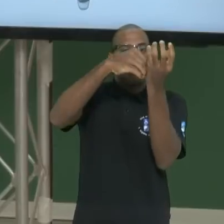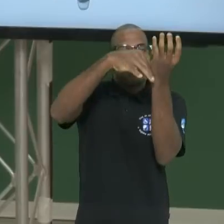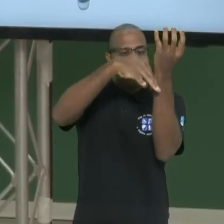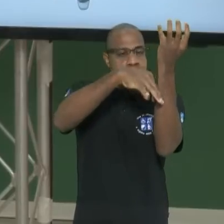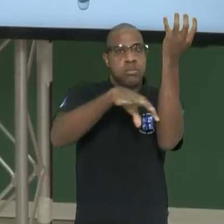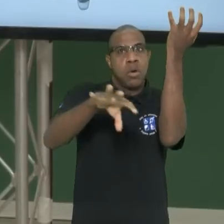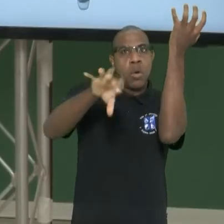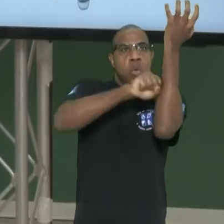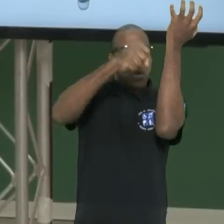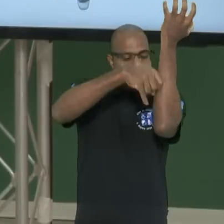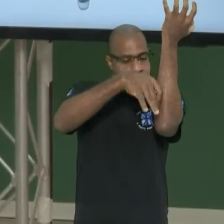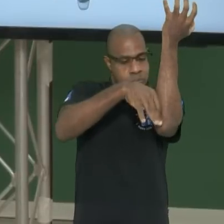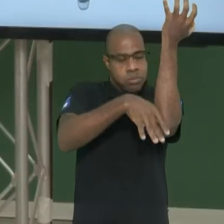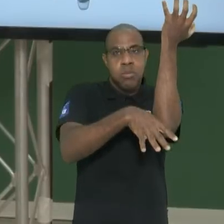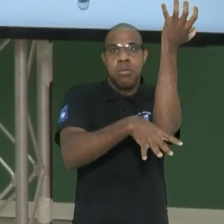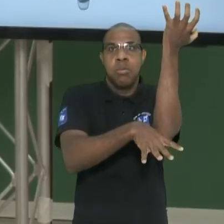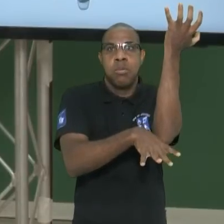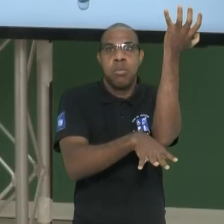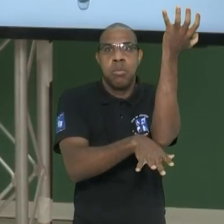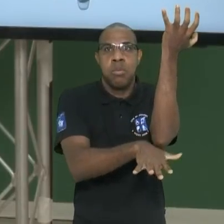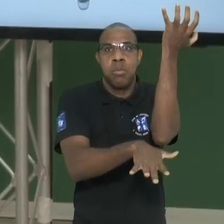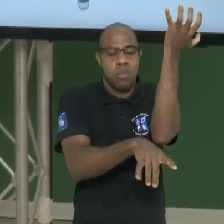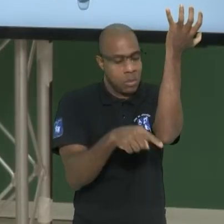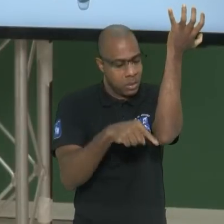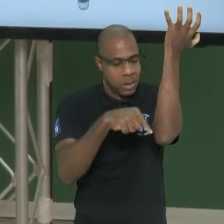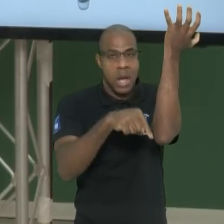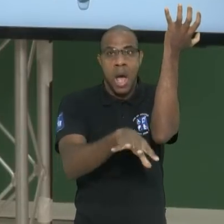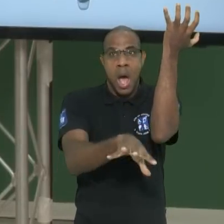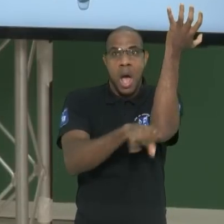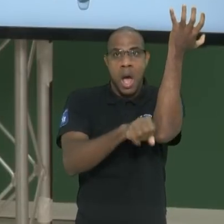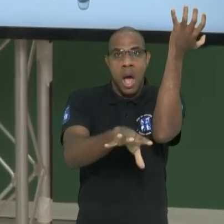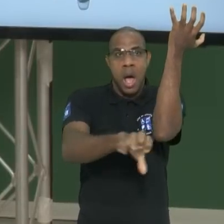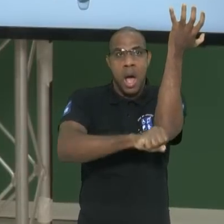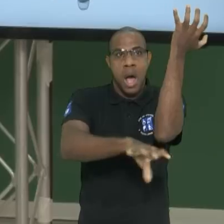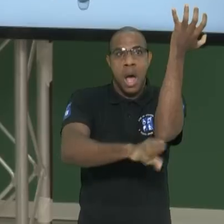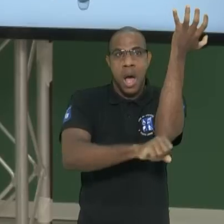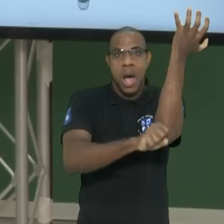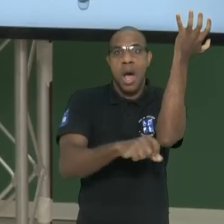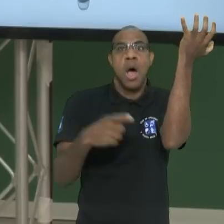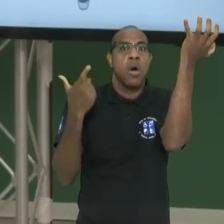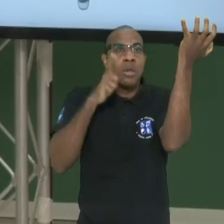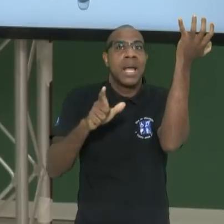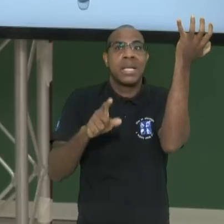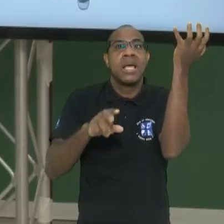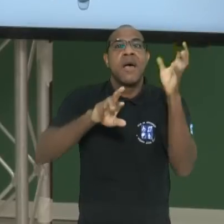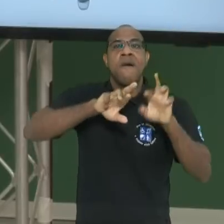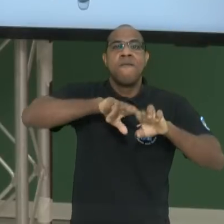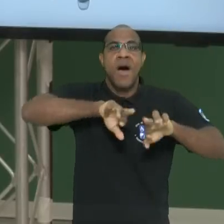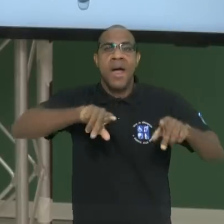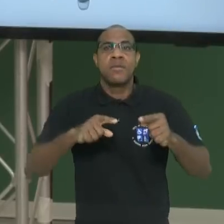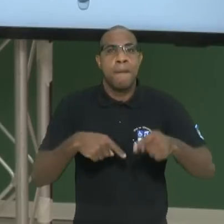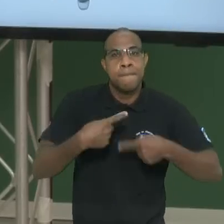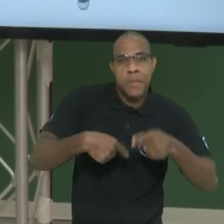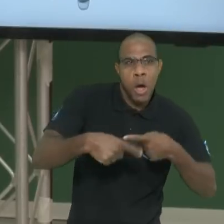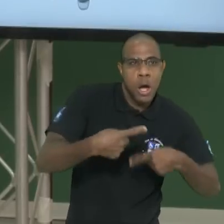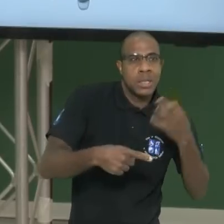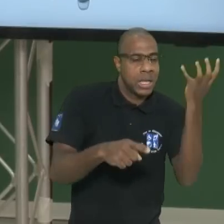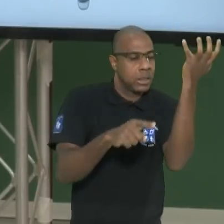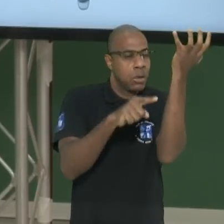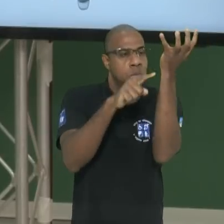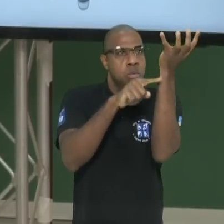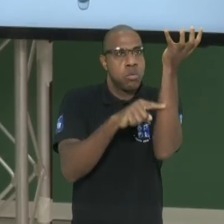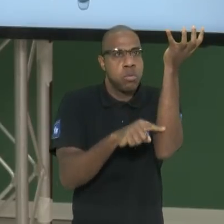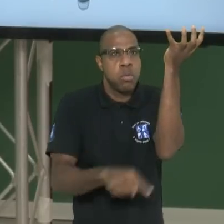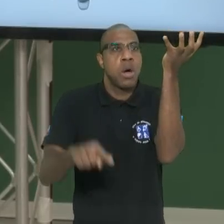chamadas leguminosas. E elas conseguem, com vários processinhos, eu coloquei um exemplo de uma imagem aqui do ciclo do